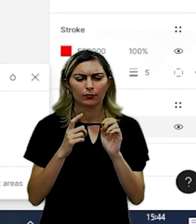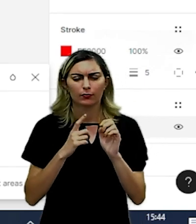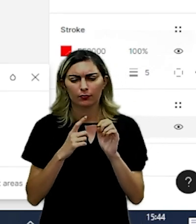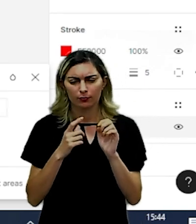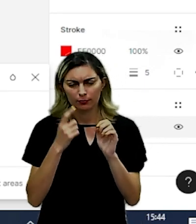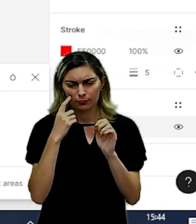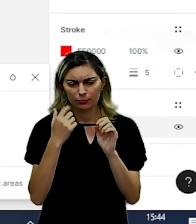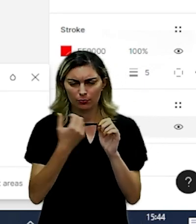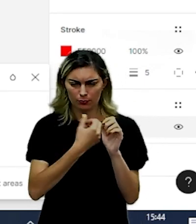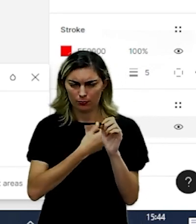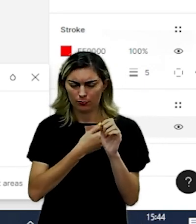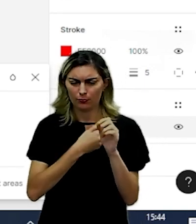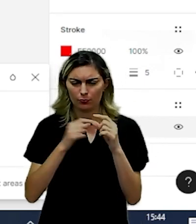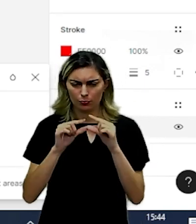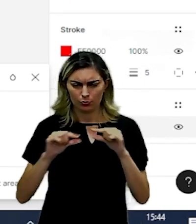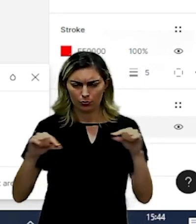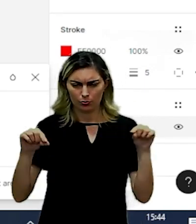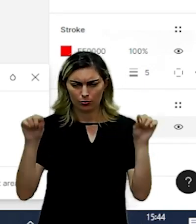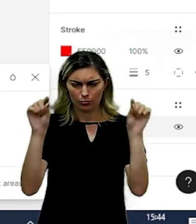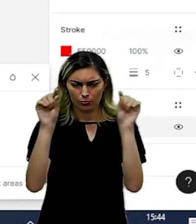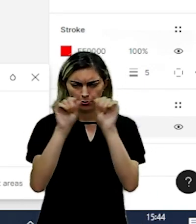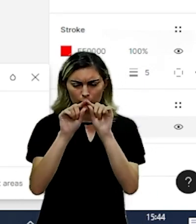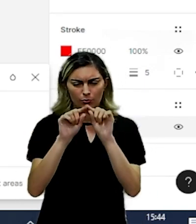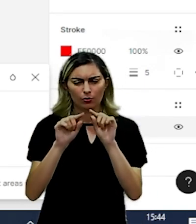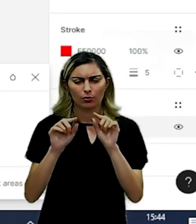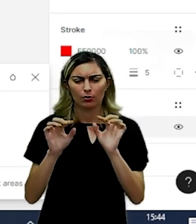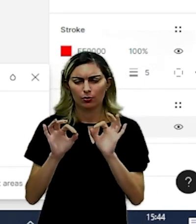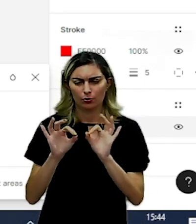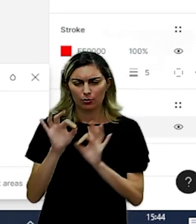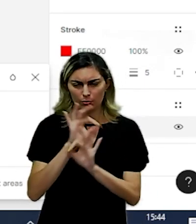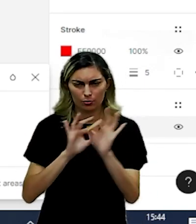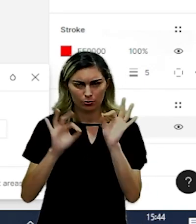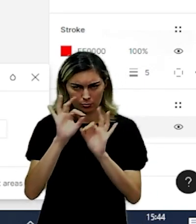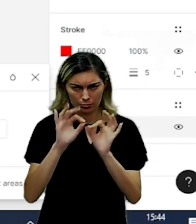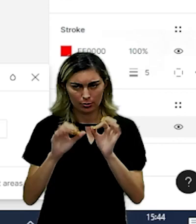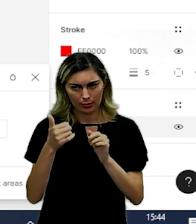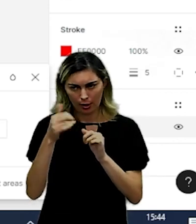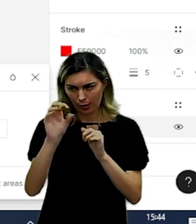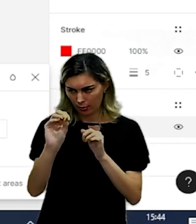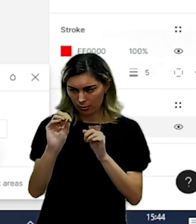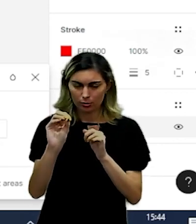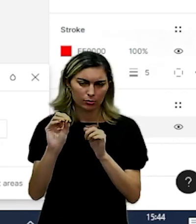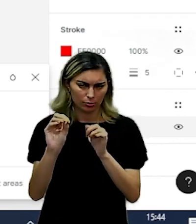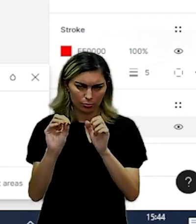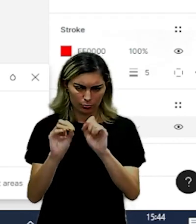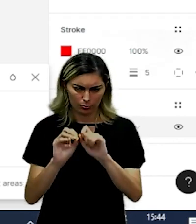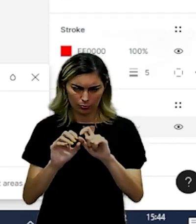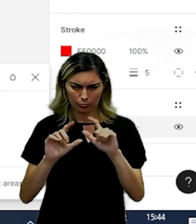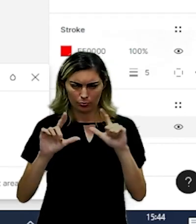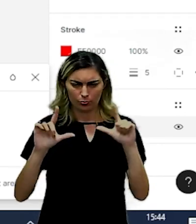O meu blur, né, do meu elemento, eu quis 10.